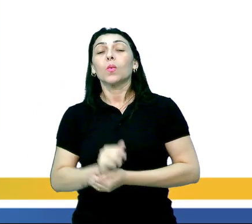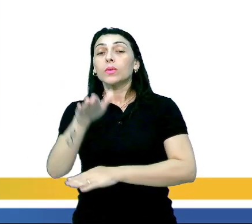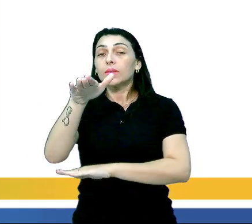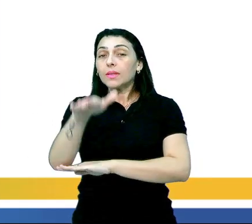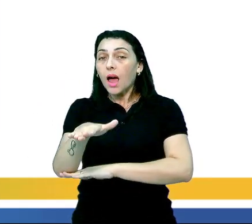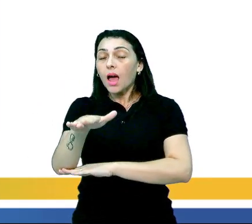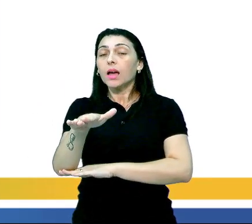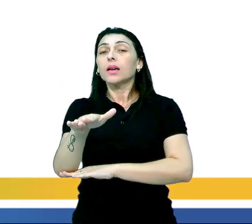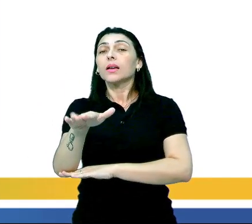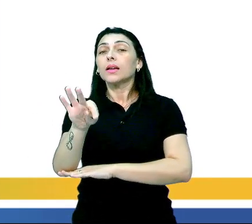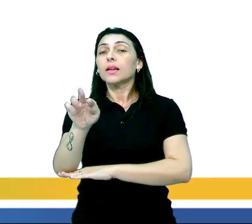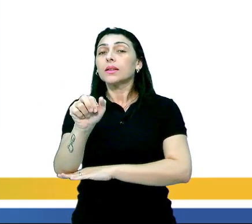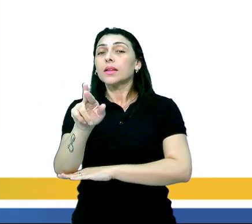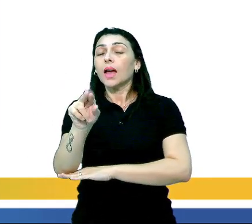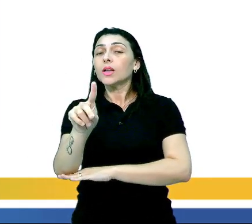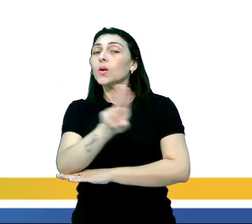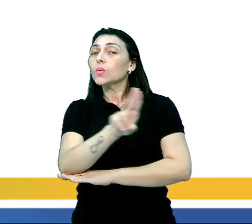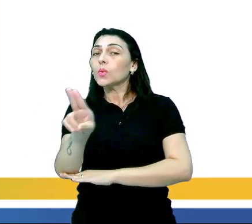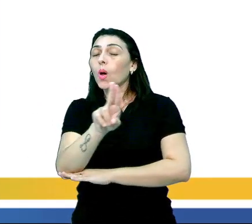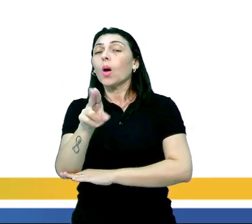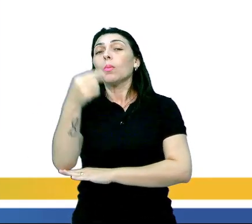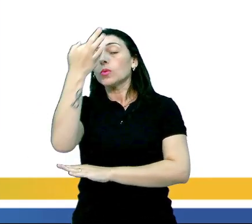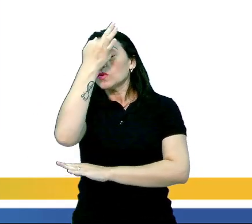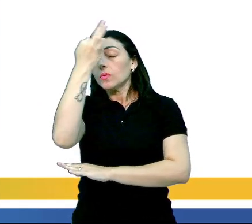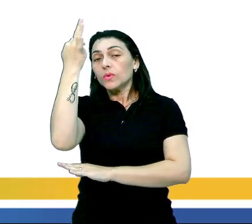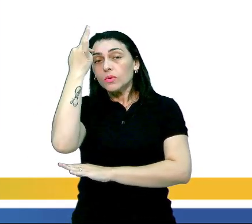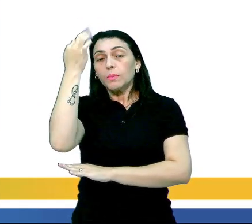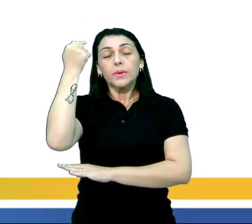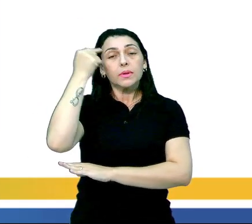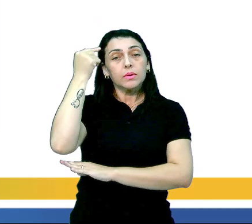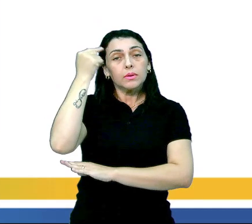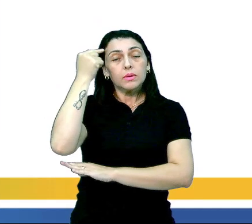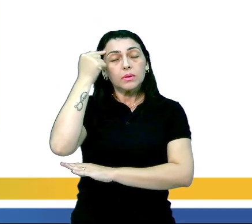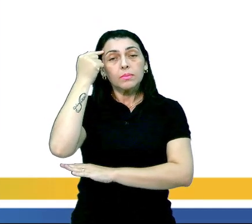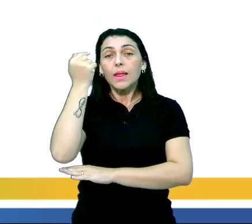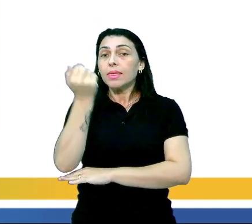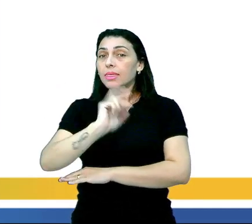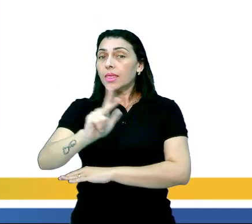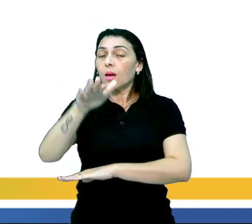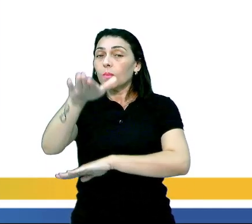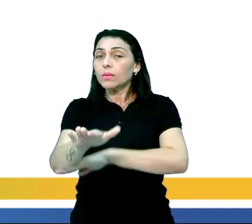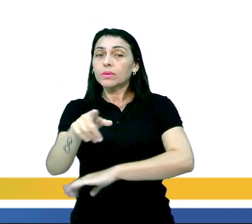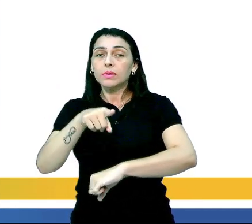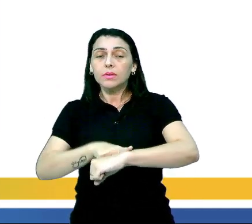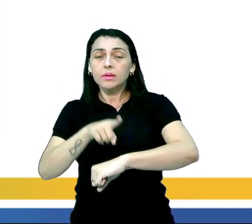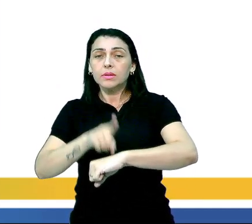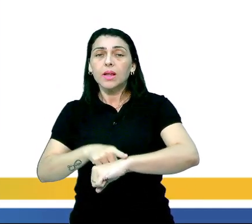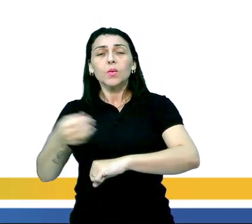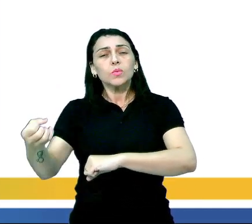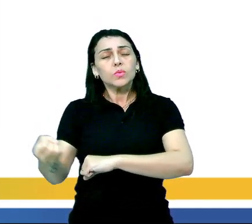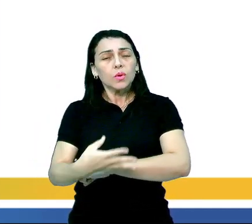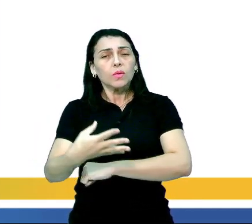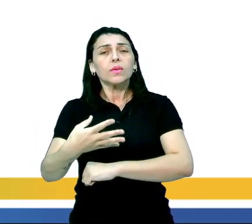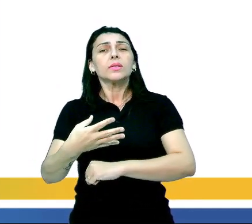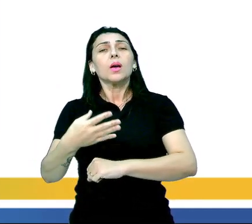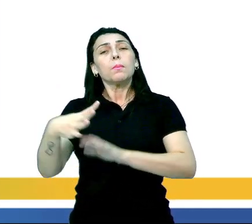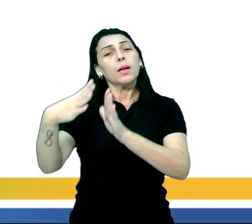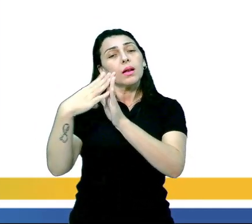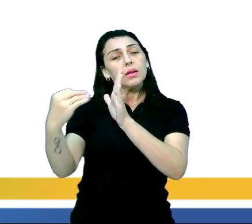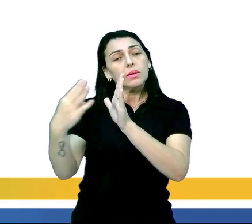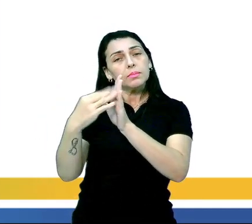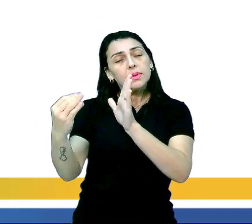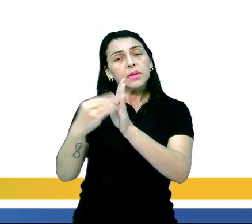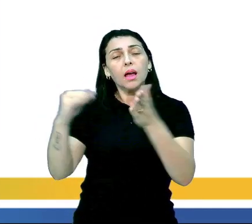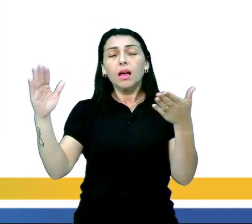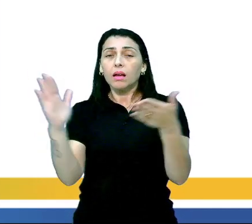Tarde, pode haver conflitos decorrentes desse processo de inovação pela